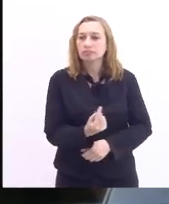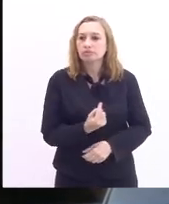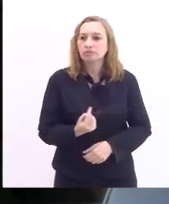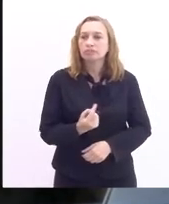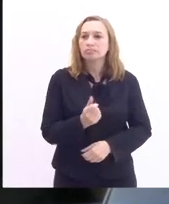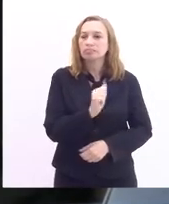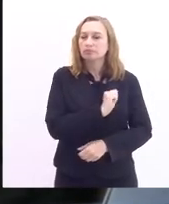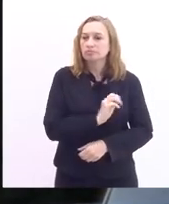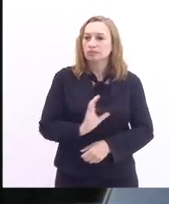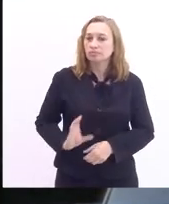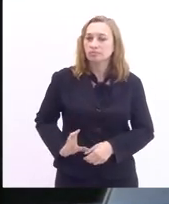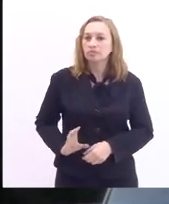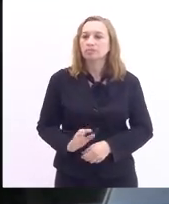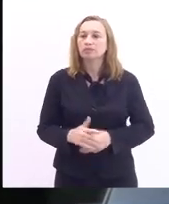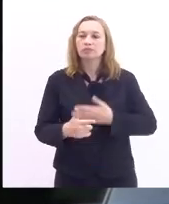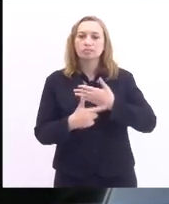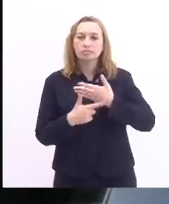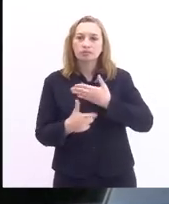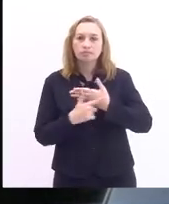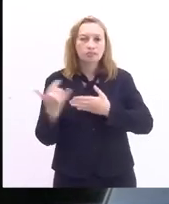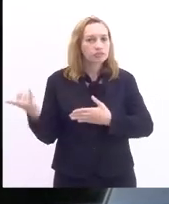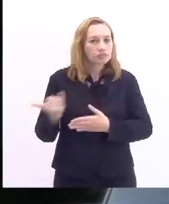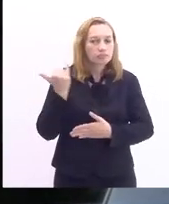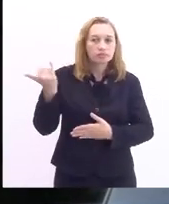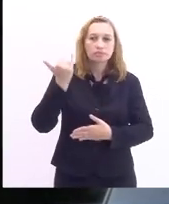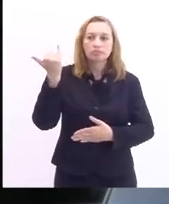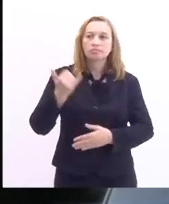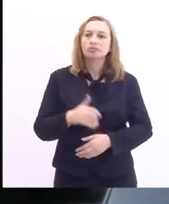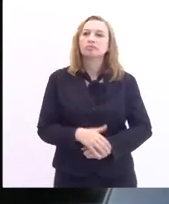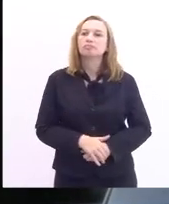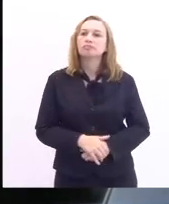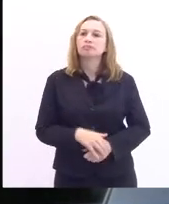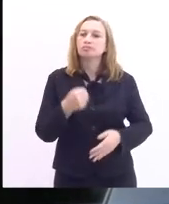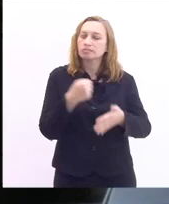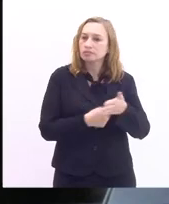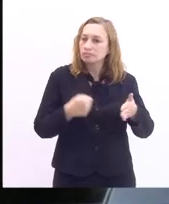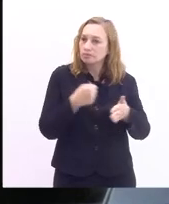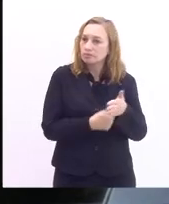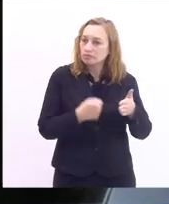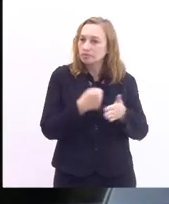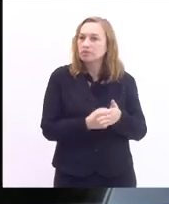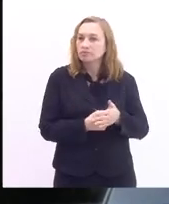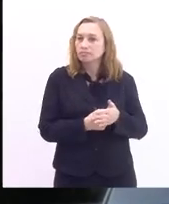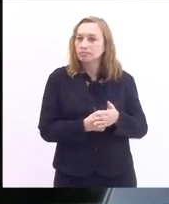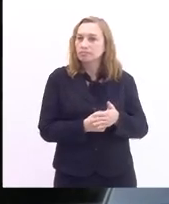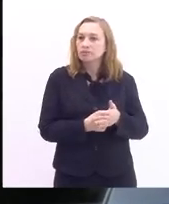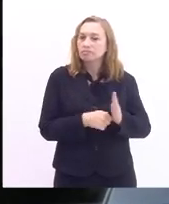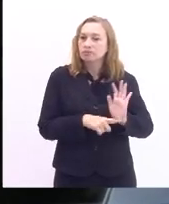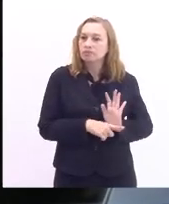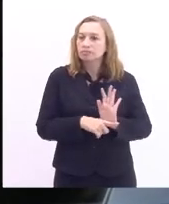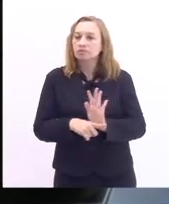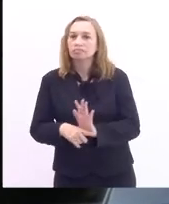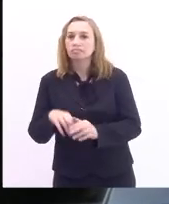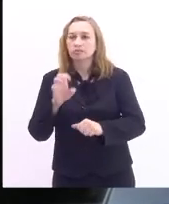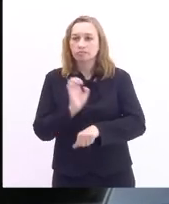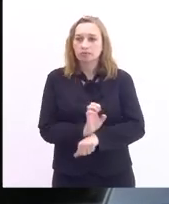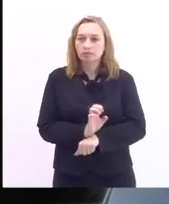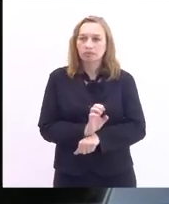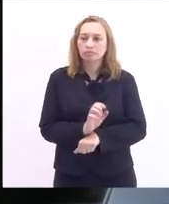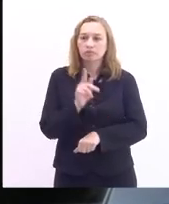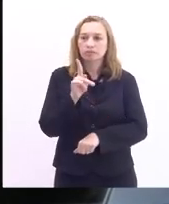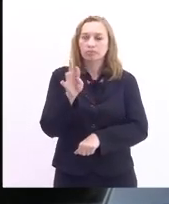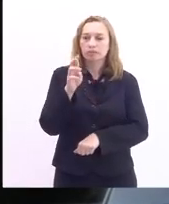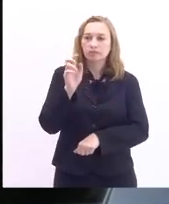André ele o papel importante na luta de recuperação desse estado é